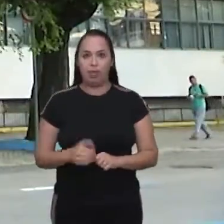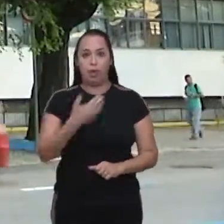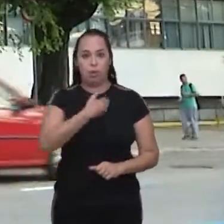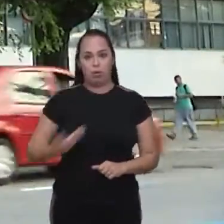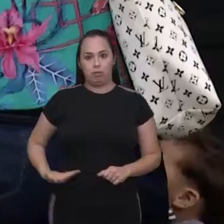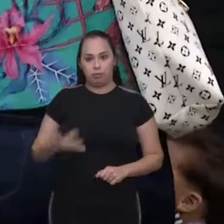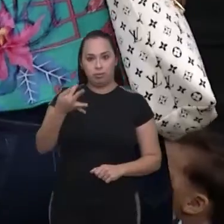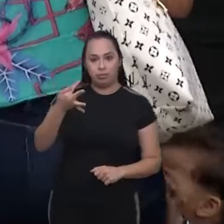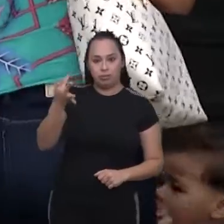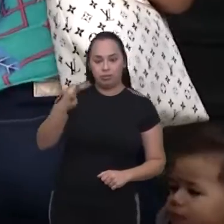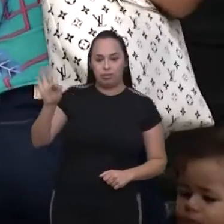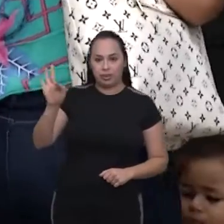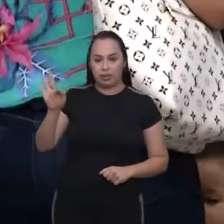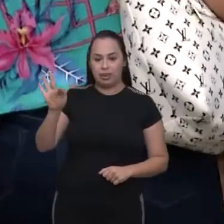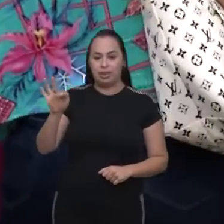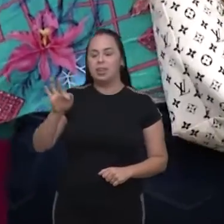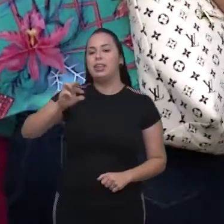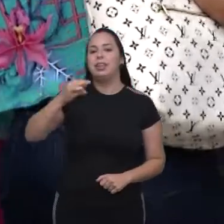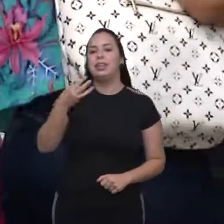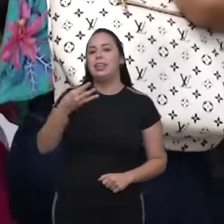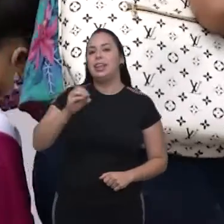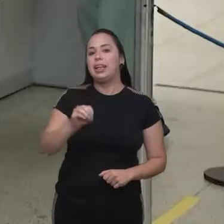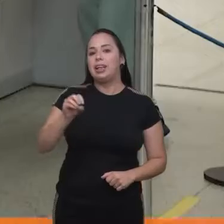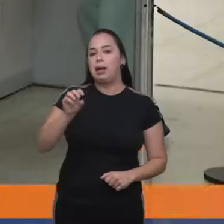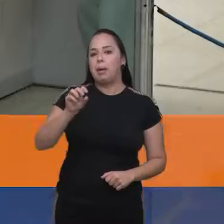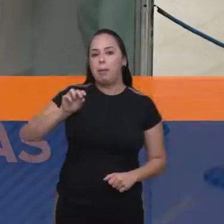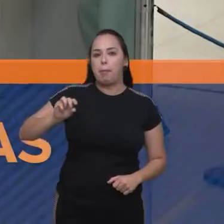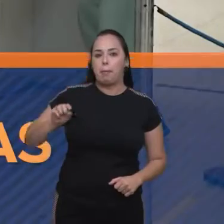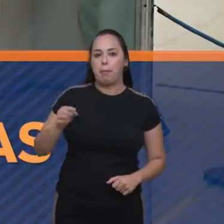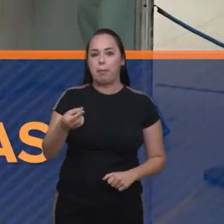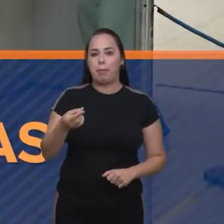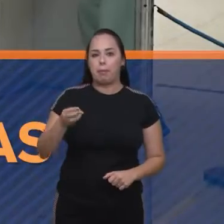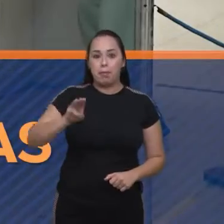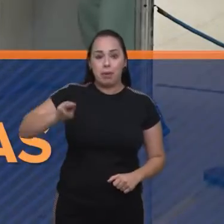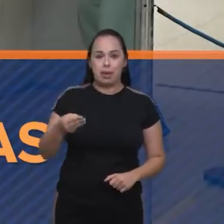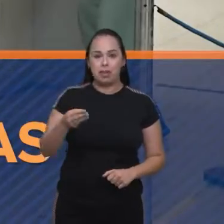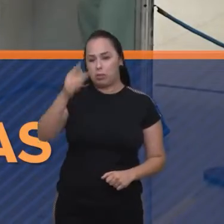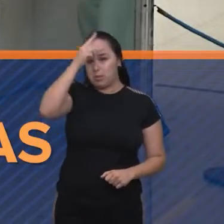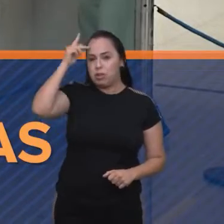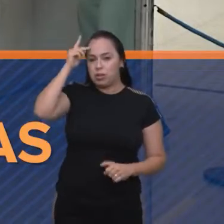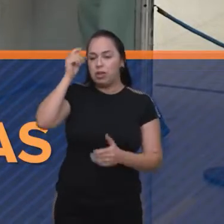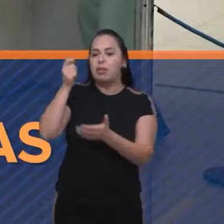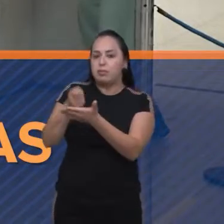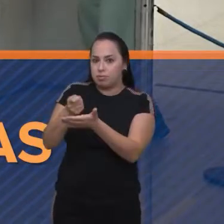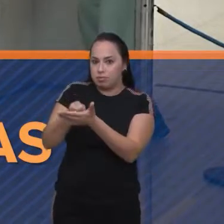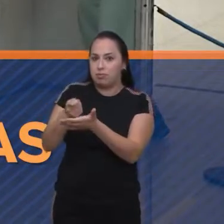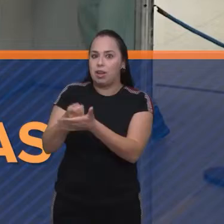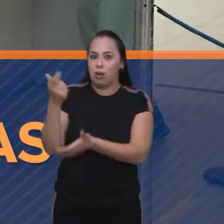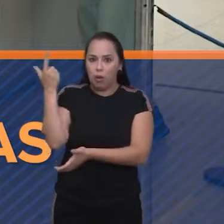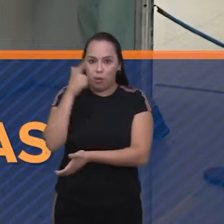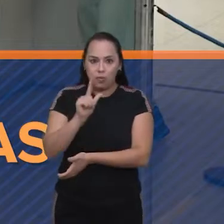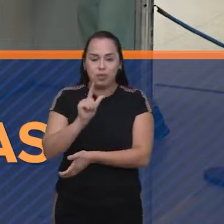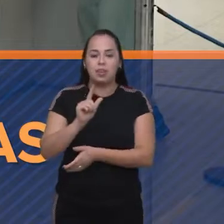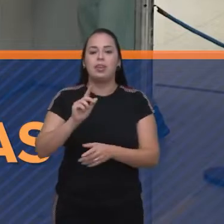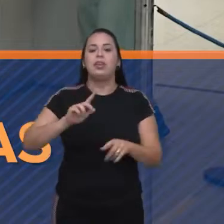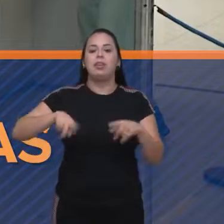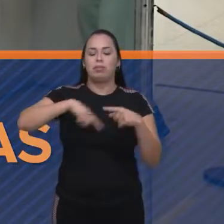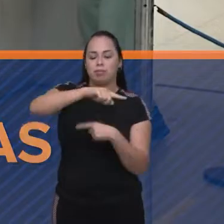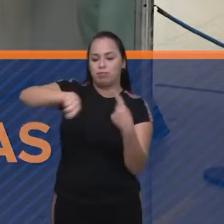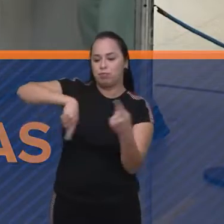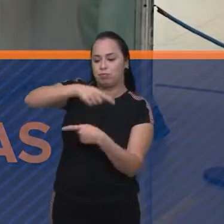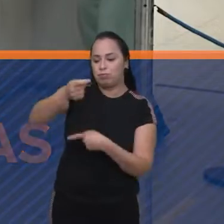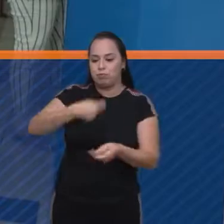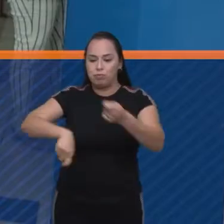de junho. De acordo com o governo federal, mais de 30 milhões de pessoas serão contempladas e o valor